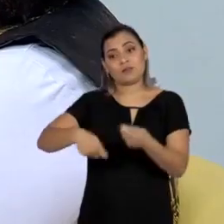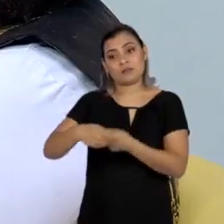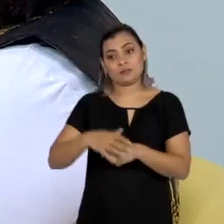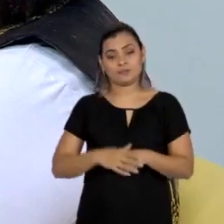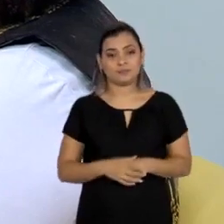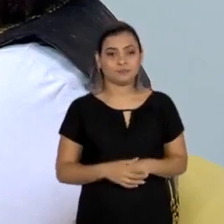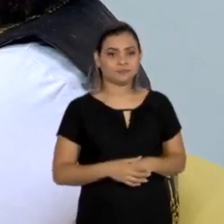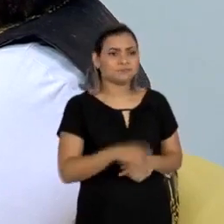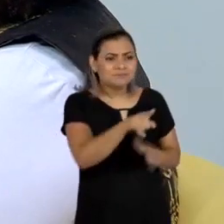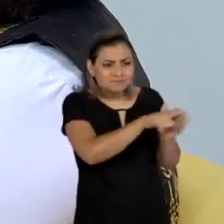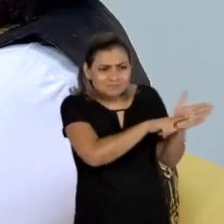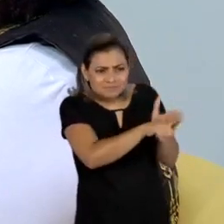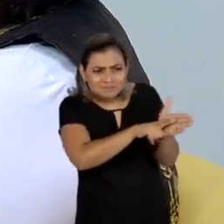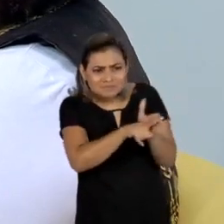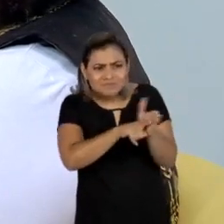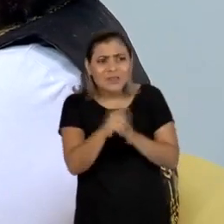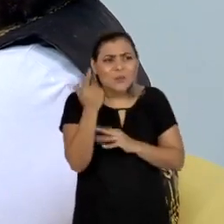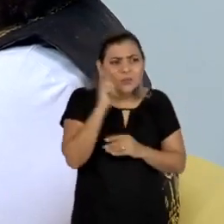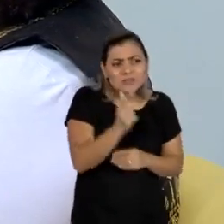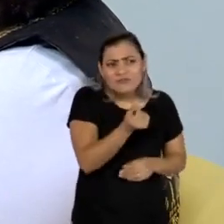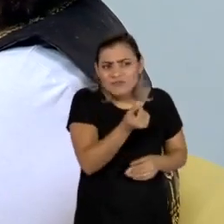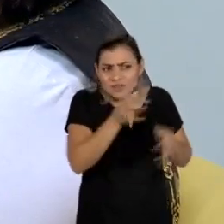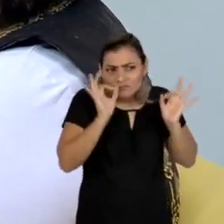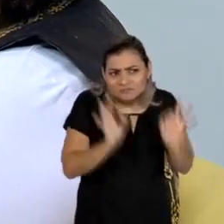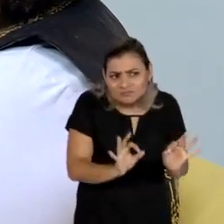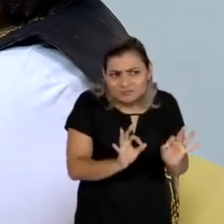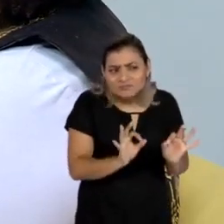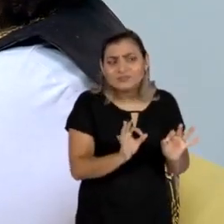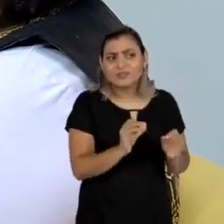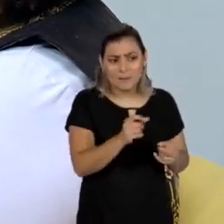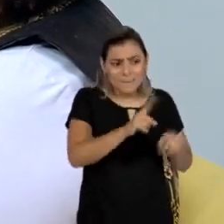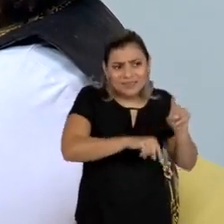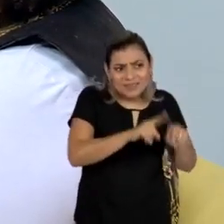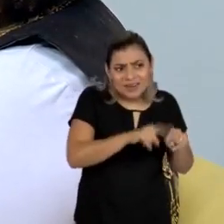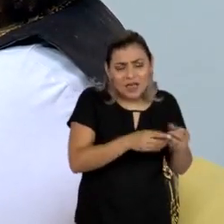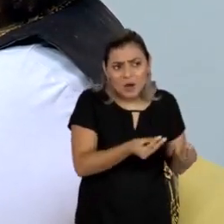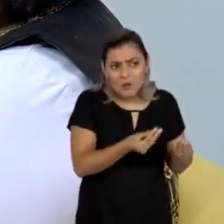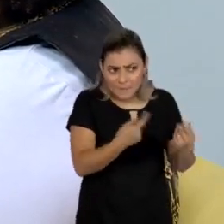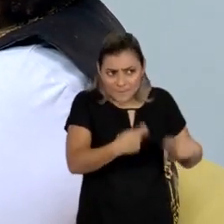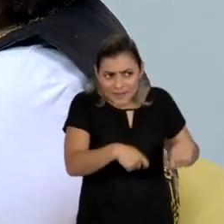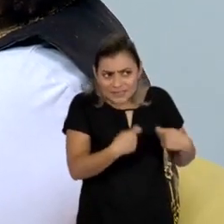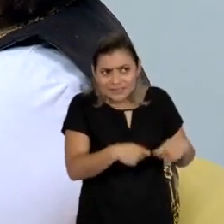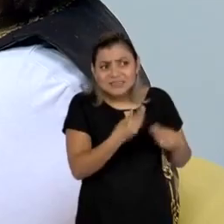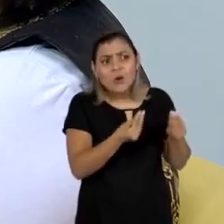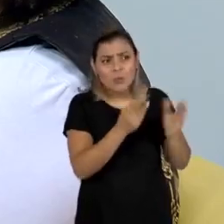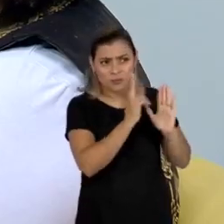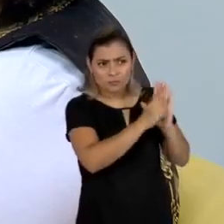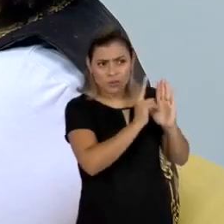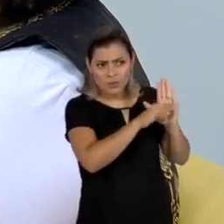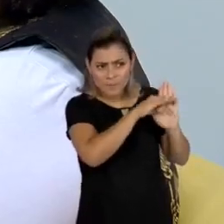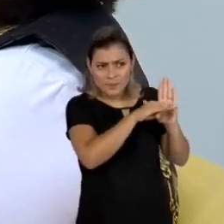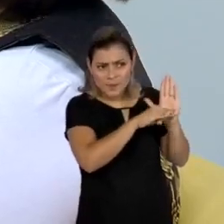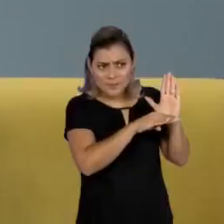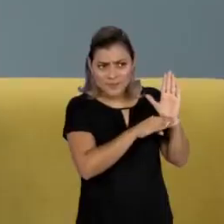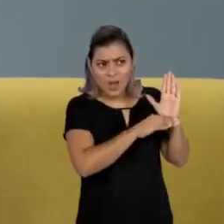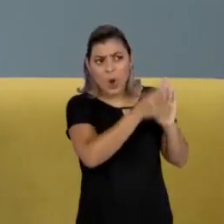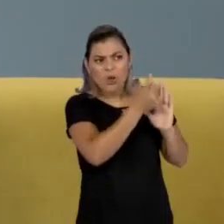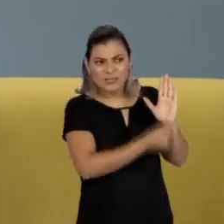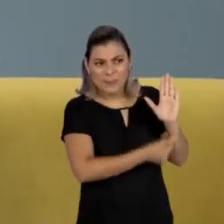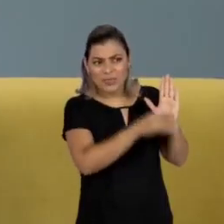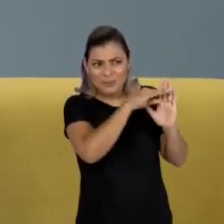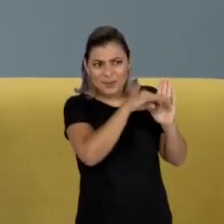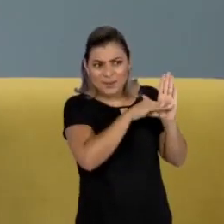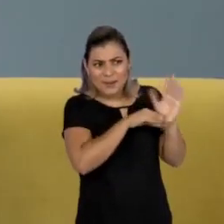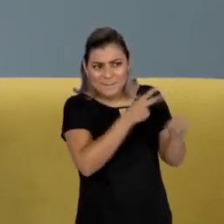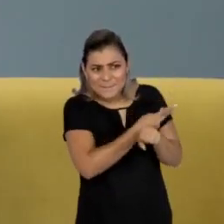Para pesquisar bem e ter uma noção do preço real do produto, é preciso listar vários orçamentos, é isso. Uma